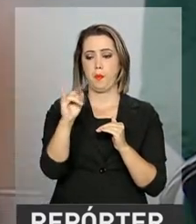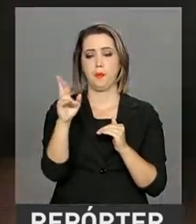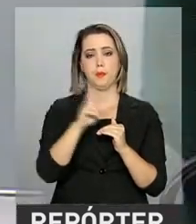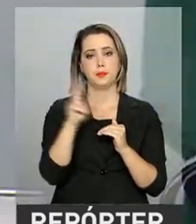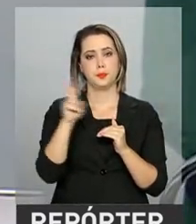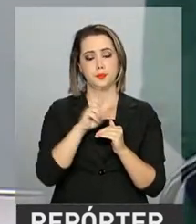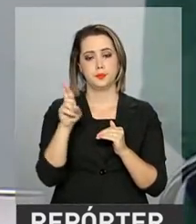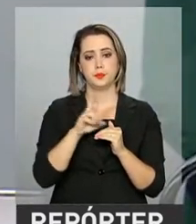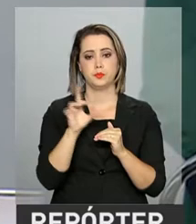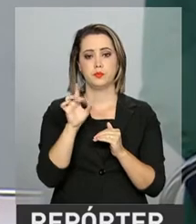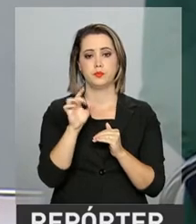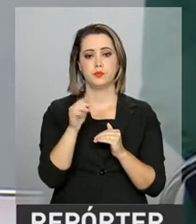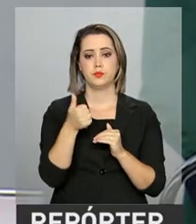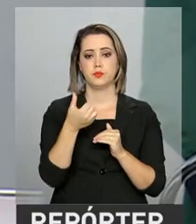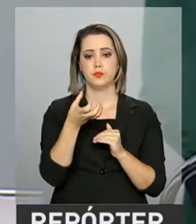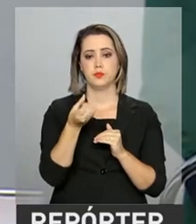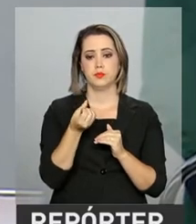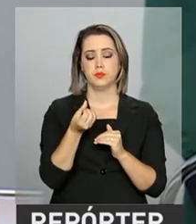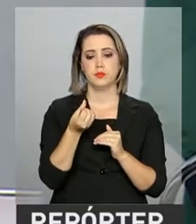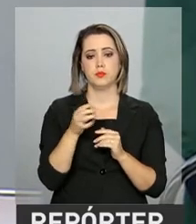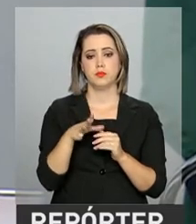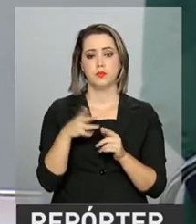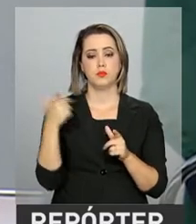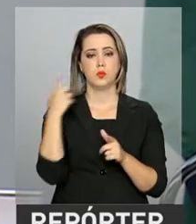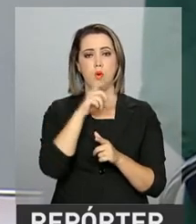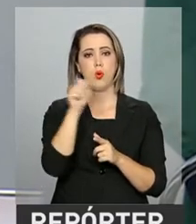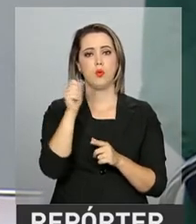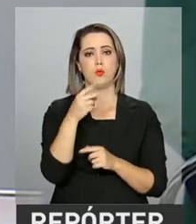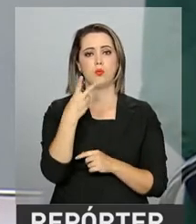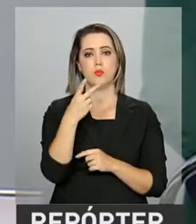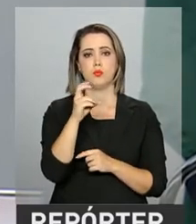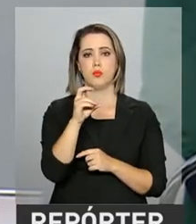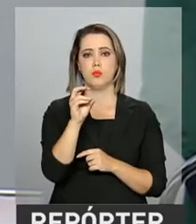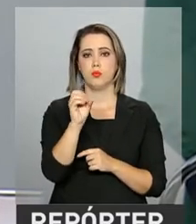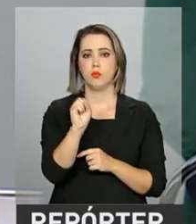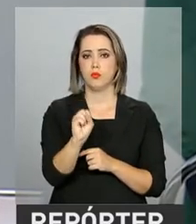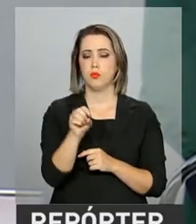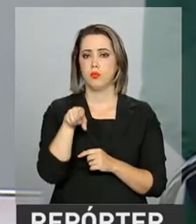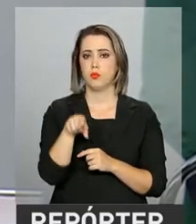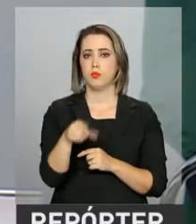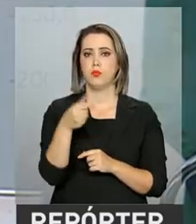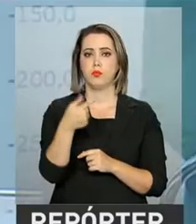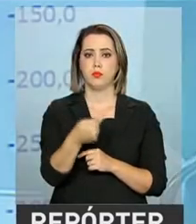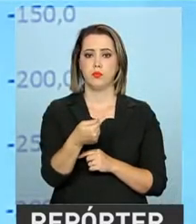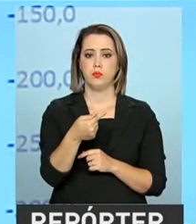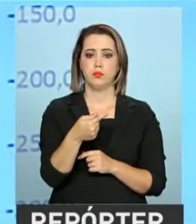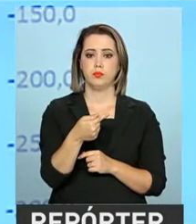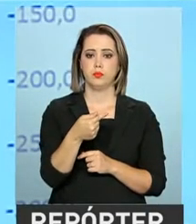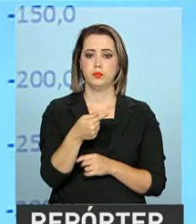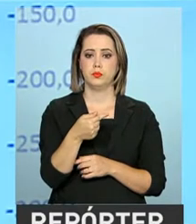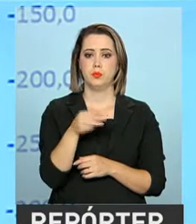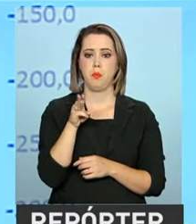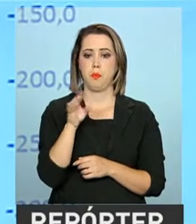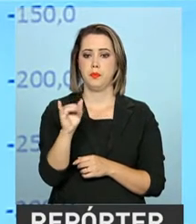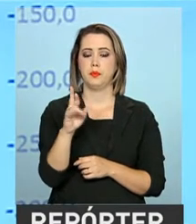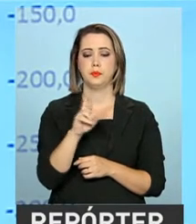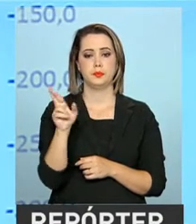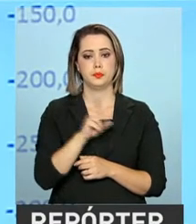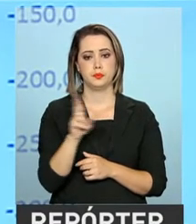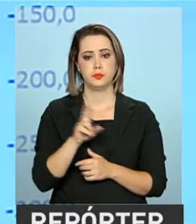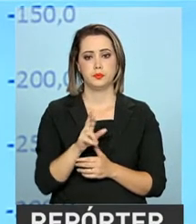de reais, apenas em 2016, alcançando 258,7 bilhões de